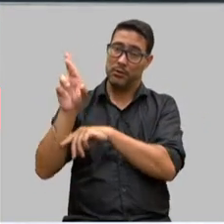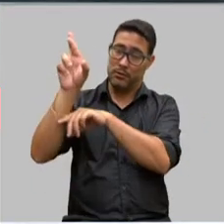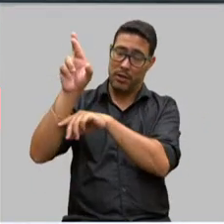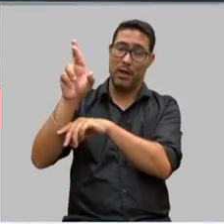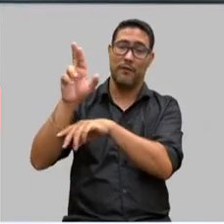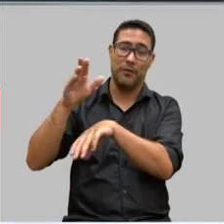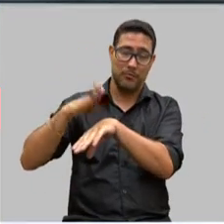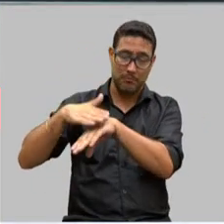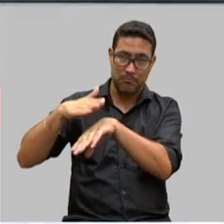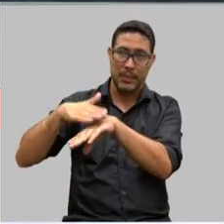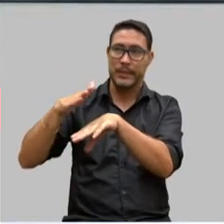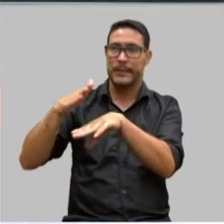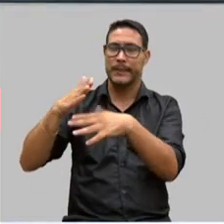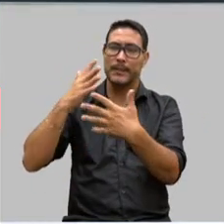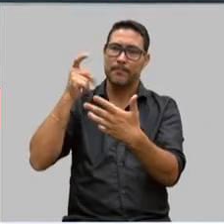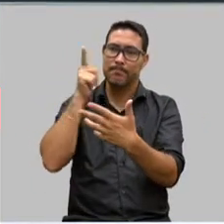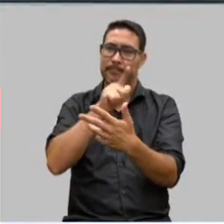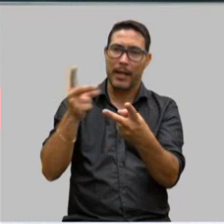e visão,